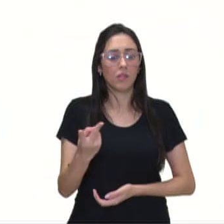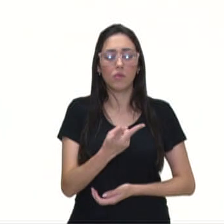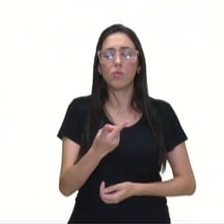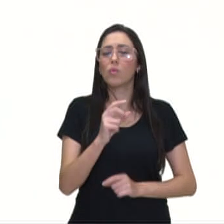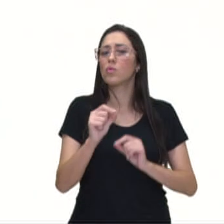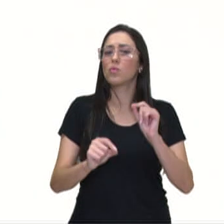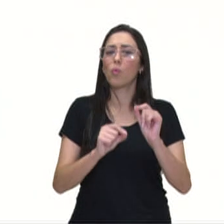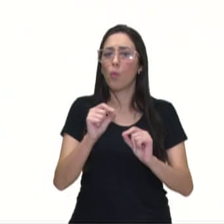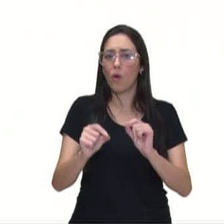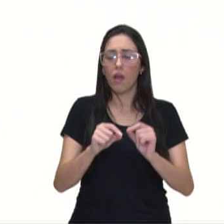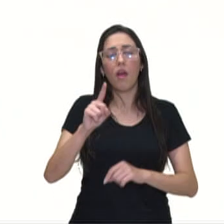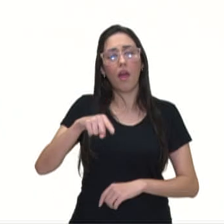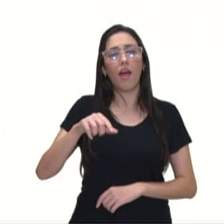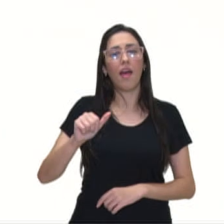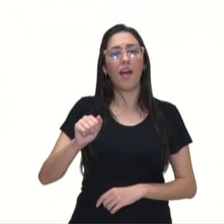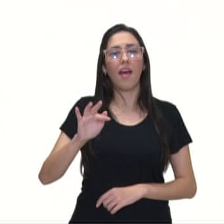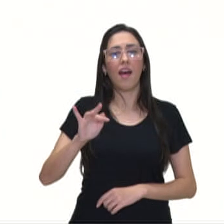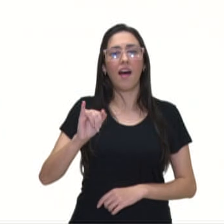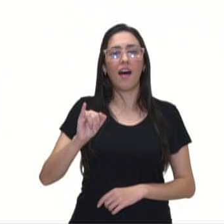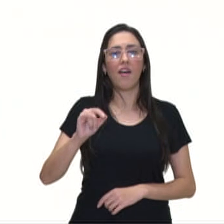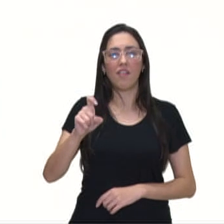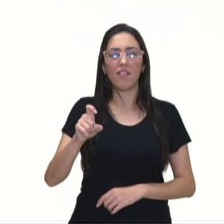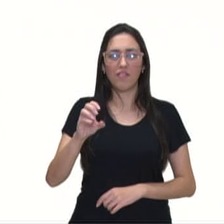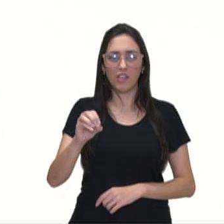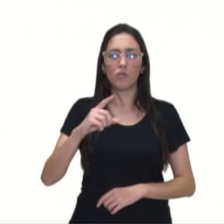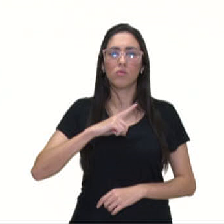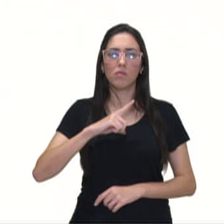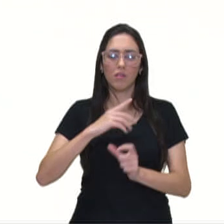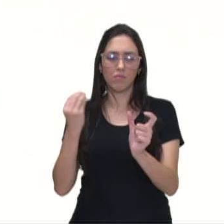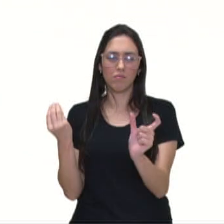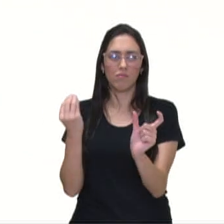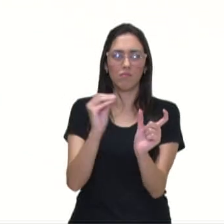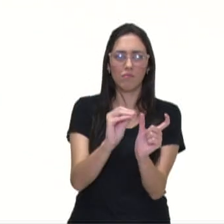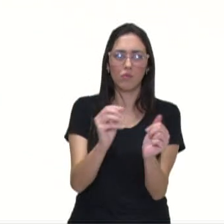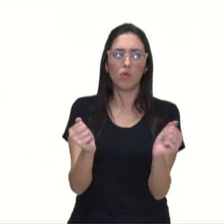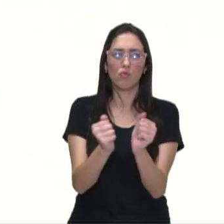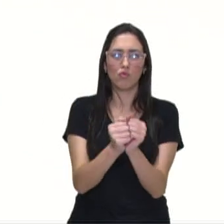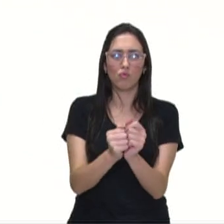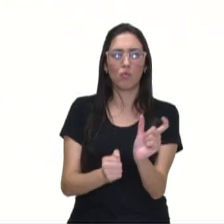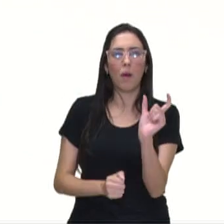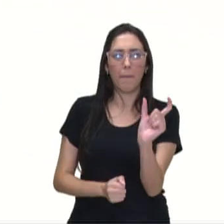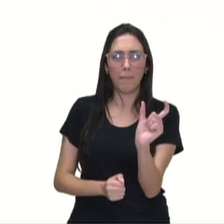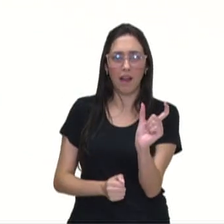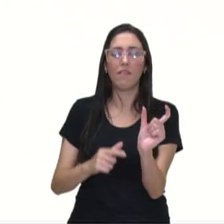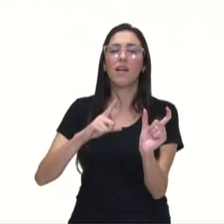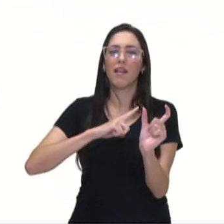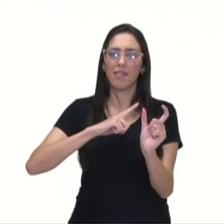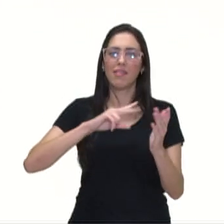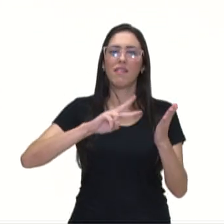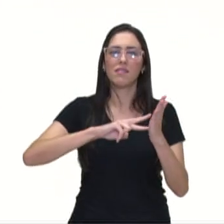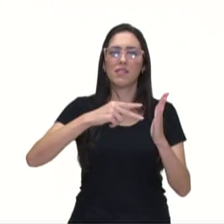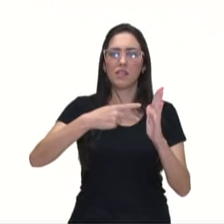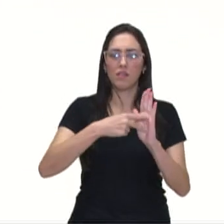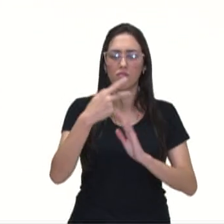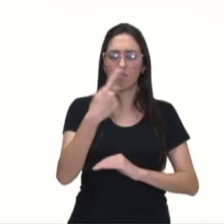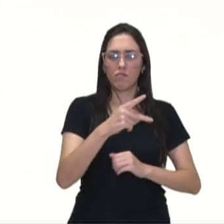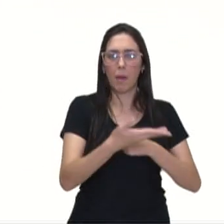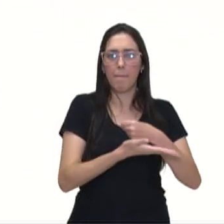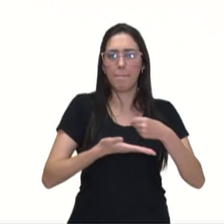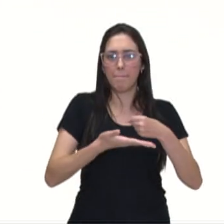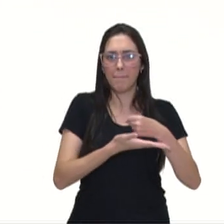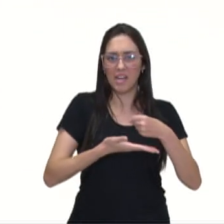verdade, afixos e se unem ao termo radical, elemento que contém o significado básico da